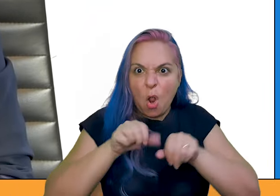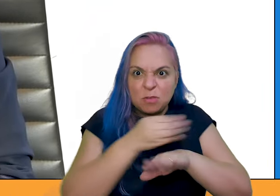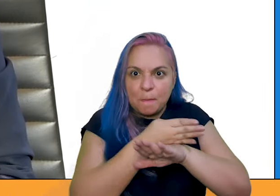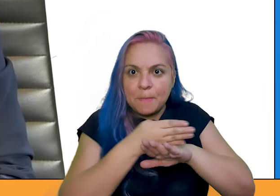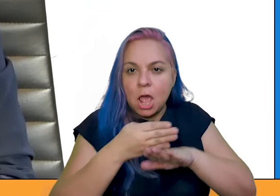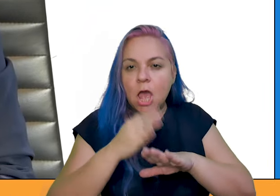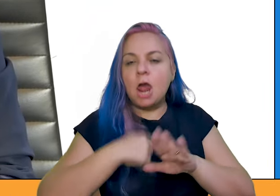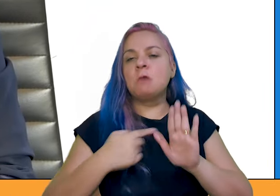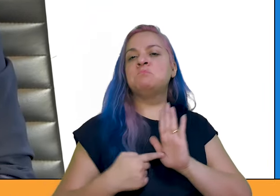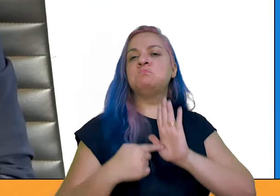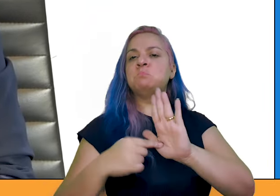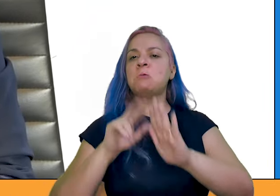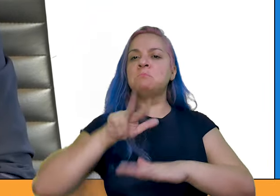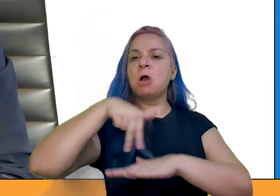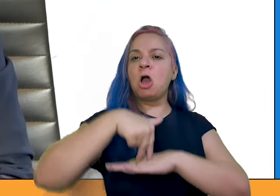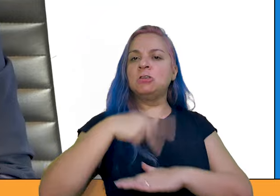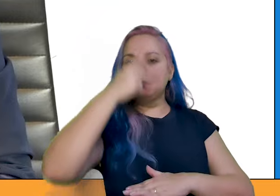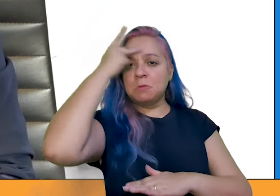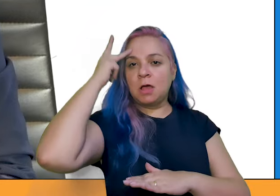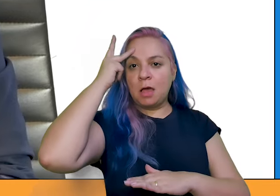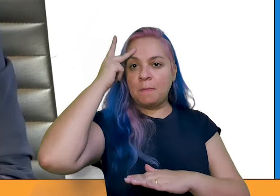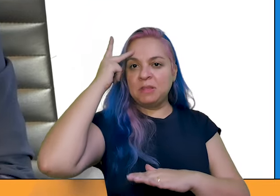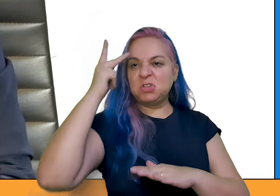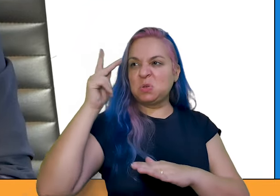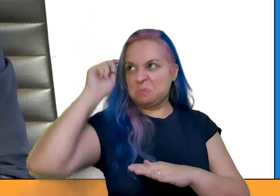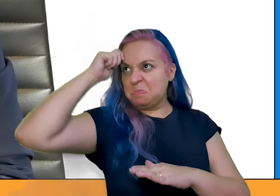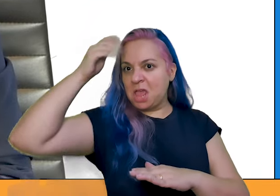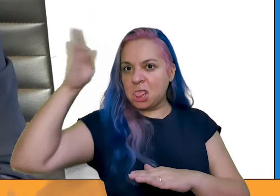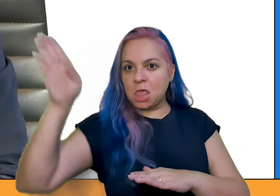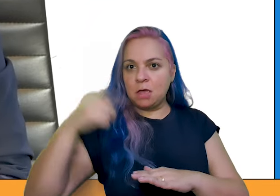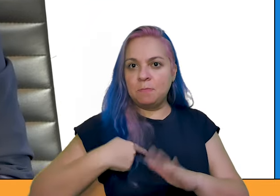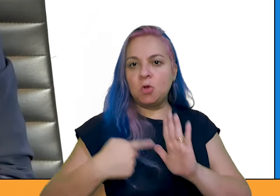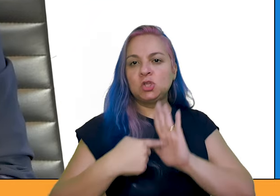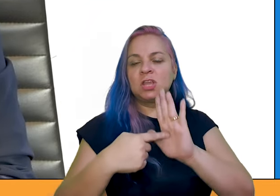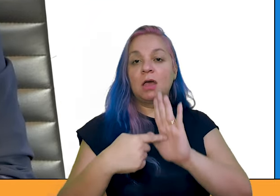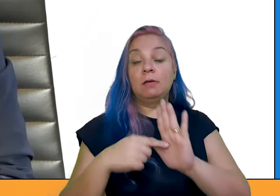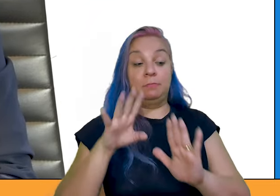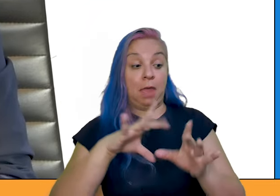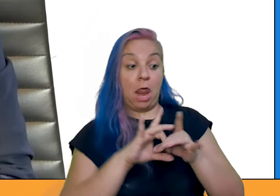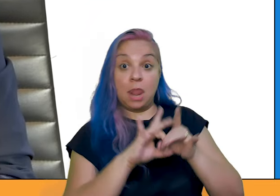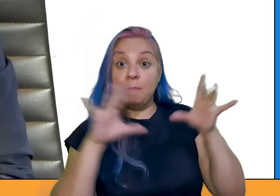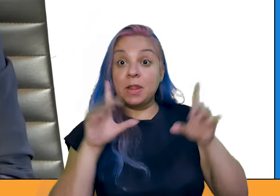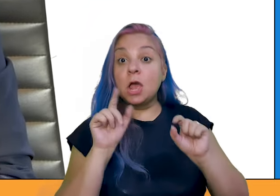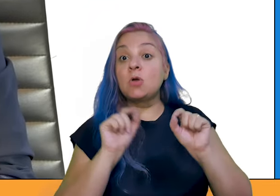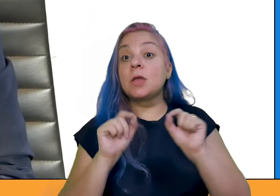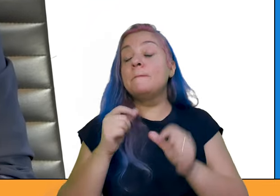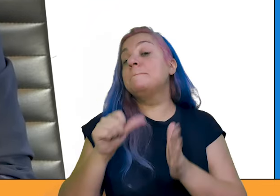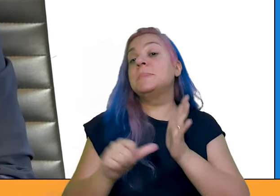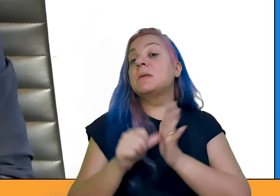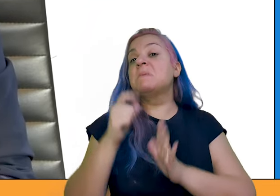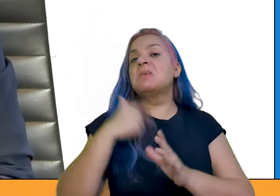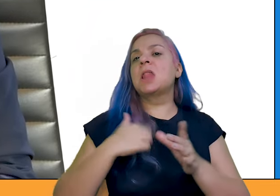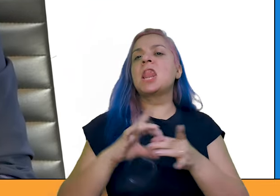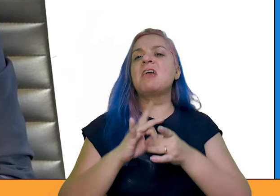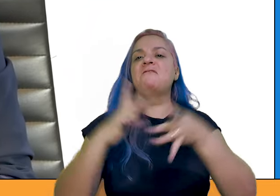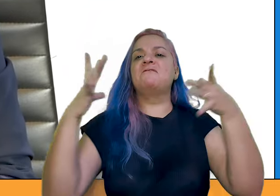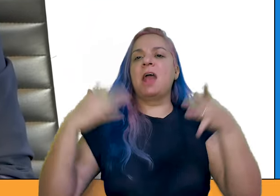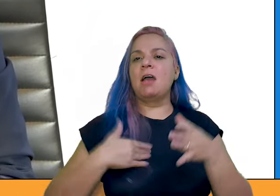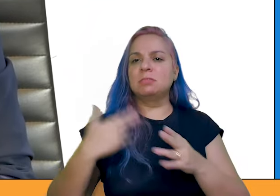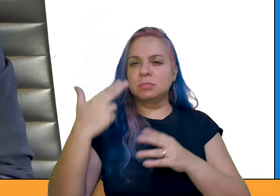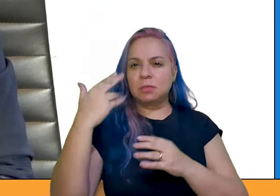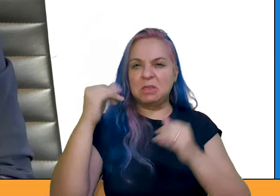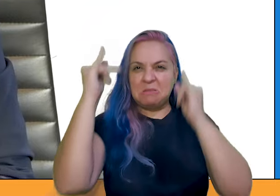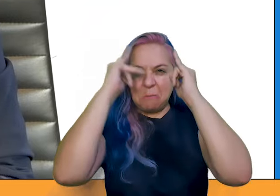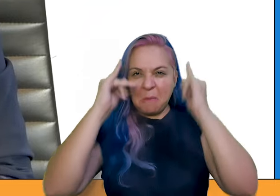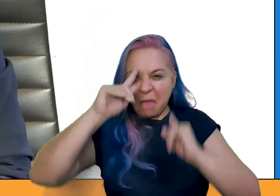colonizadores era a imposição da imagem que eles concebiam dos colonizados. Para libertarem-se, os subjugados deveriam primeiro livrar-se